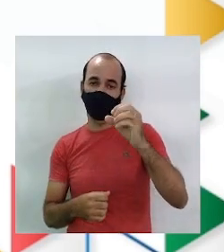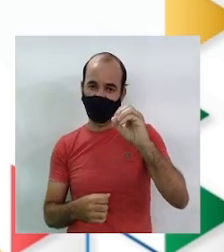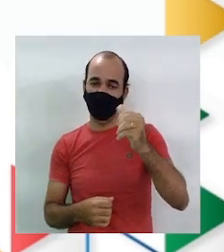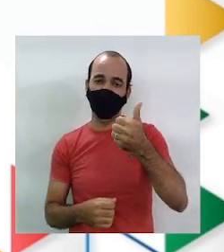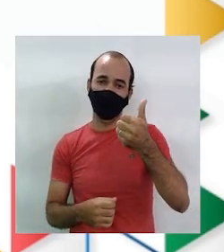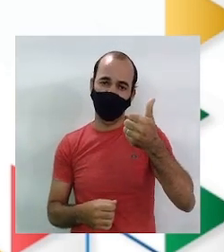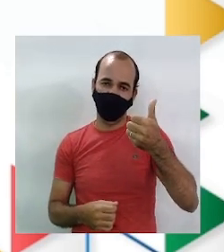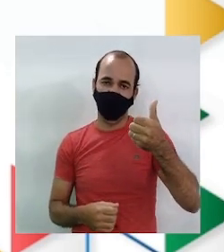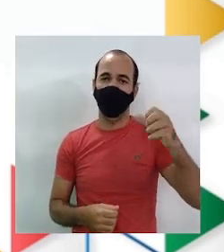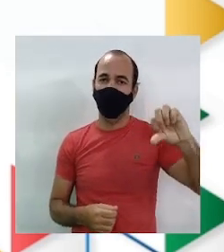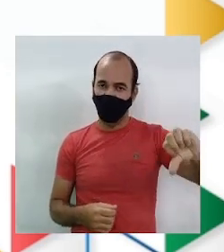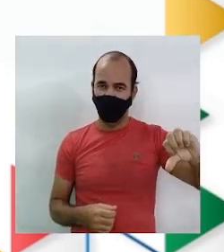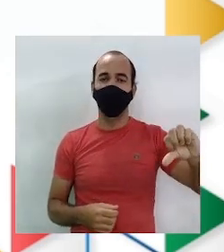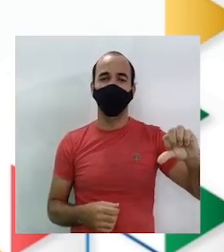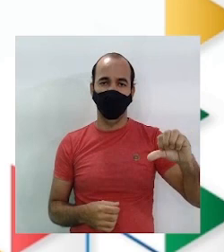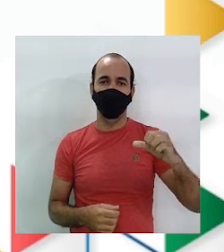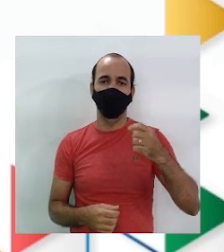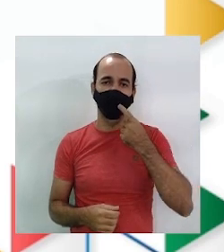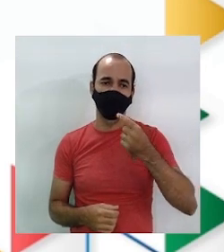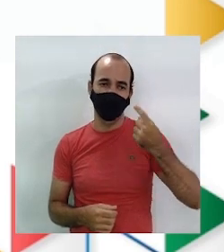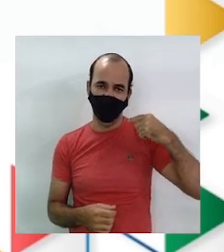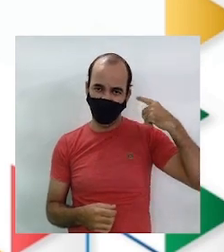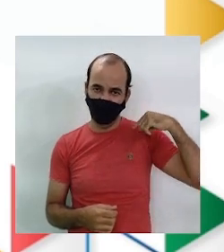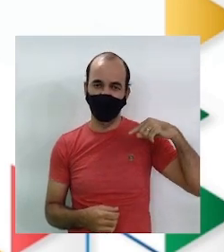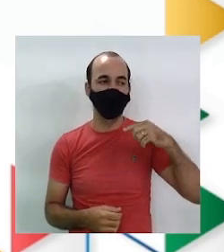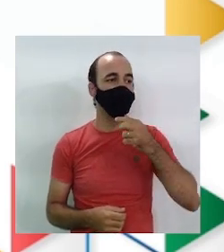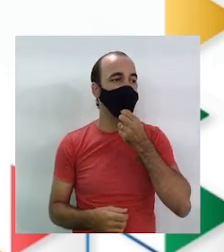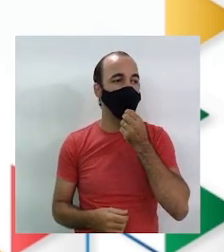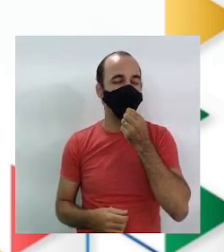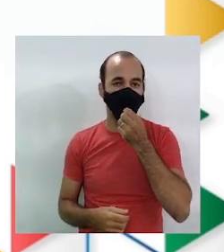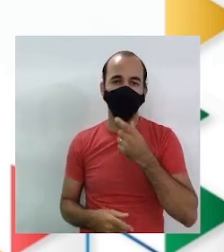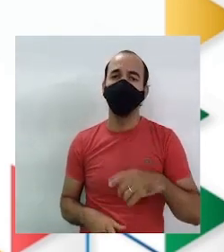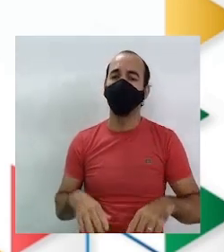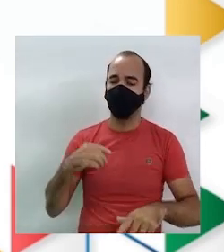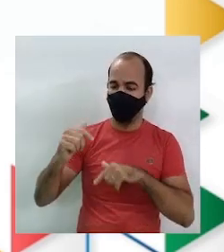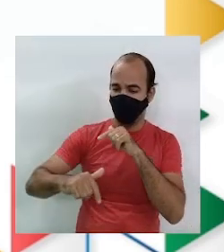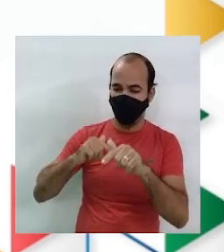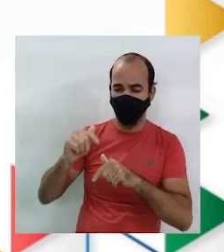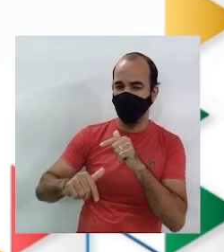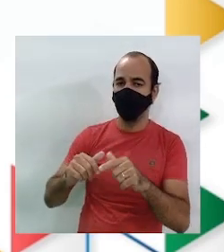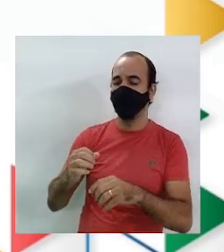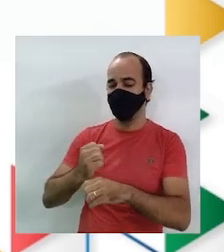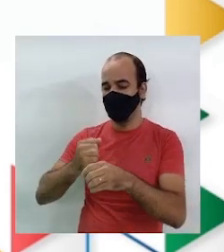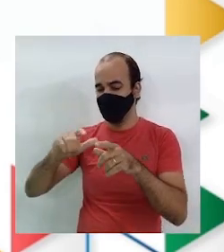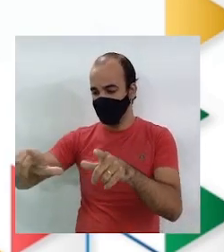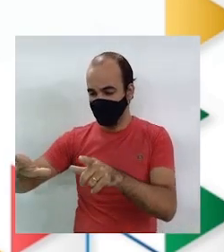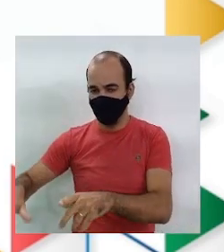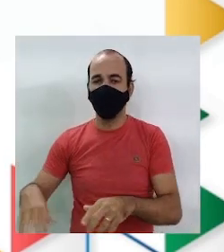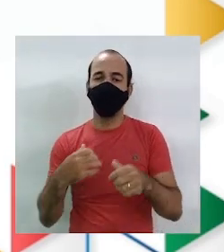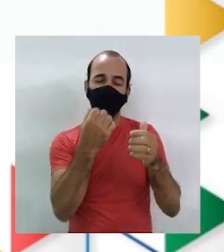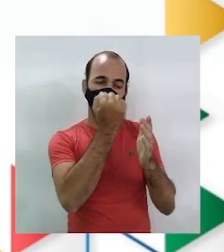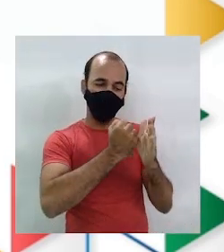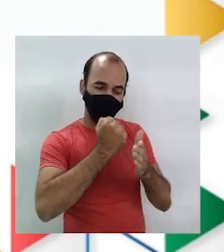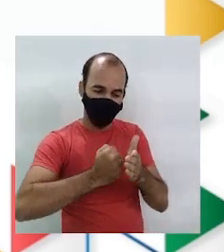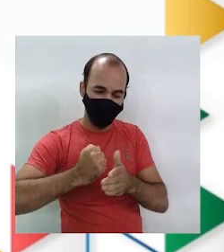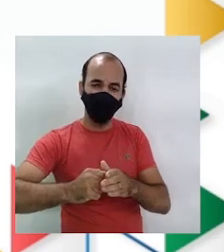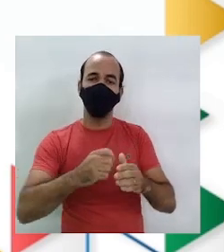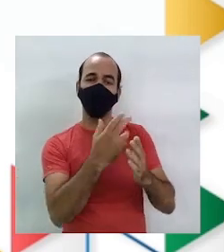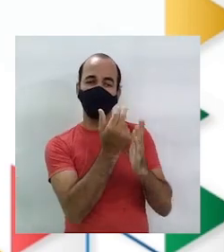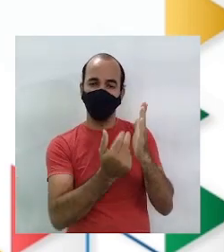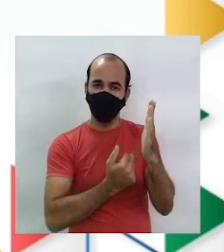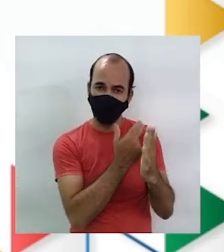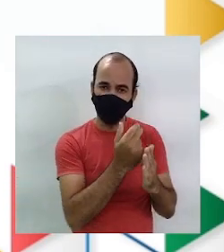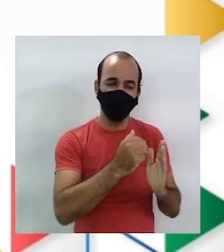Faz só alguns anos. Ele era ceramista, escultor, desenhista,